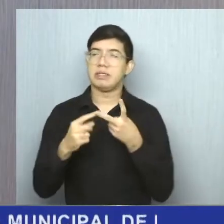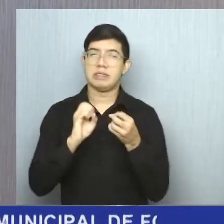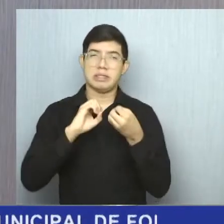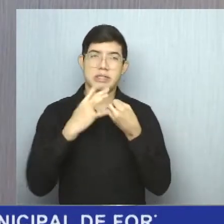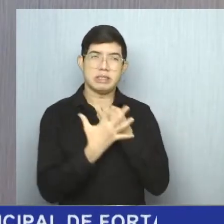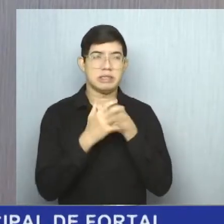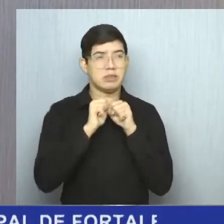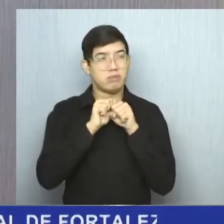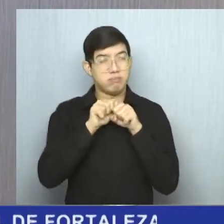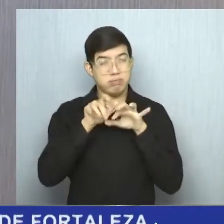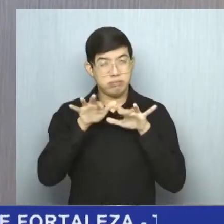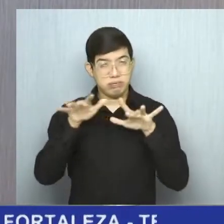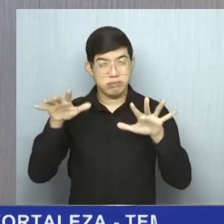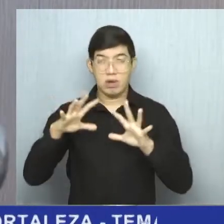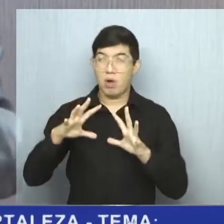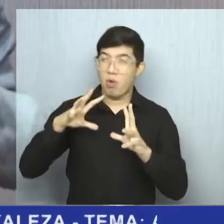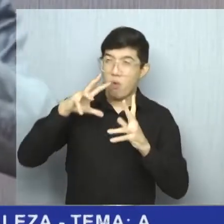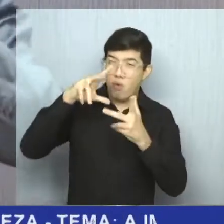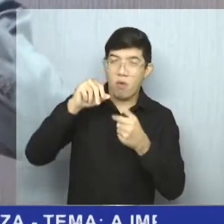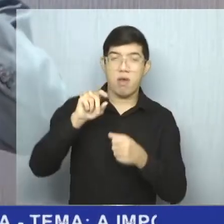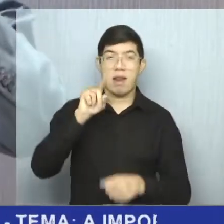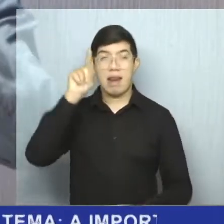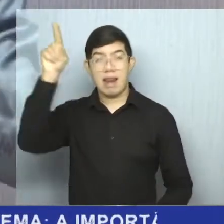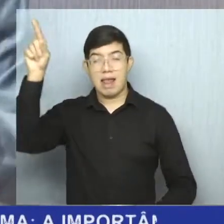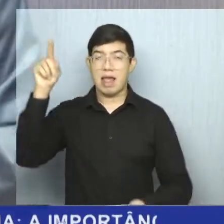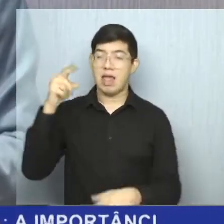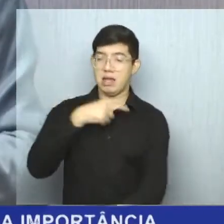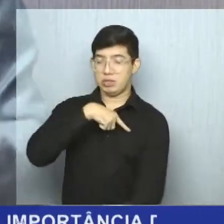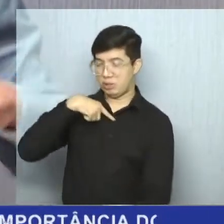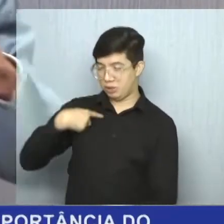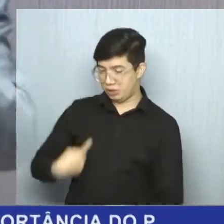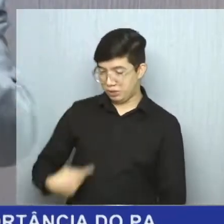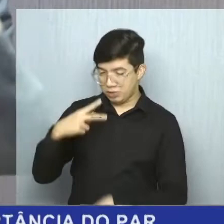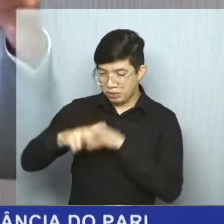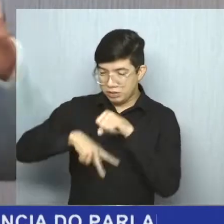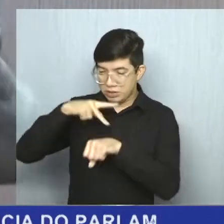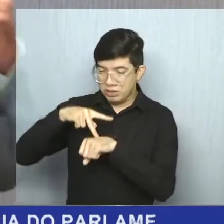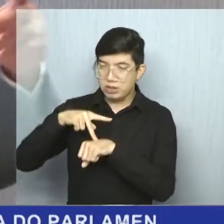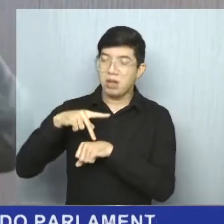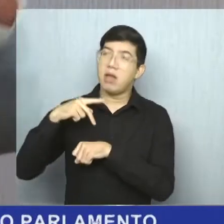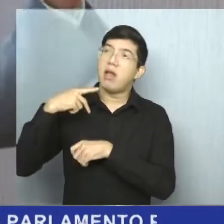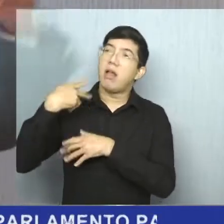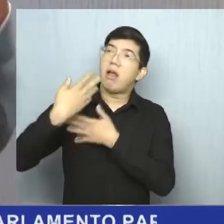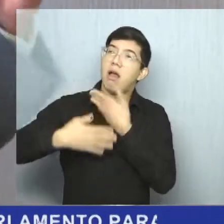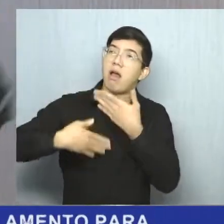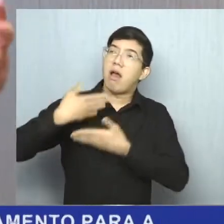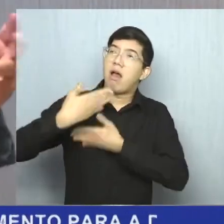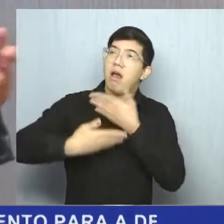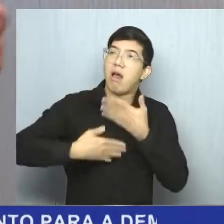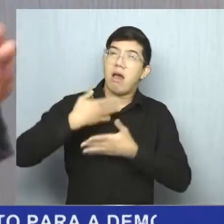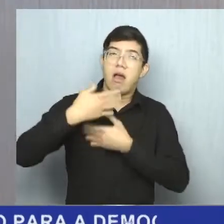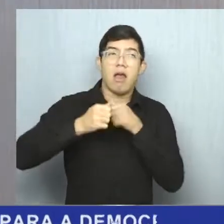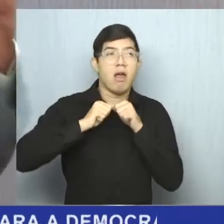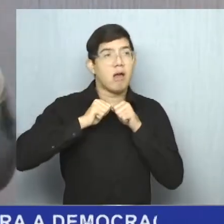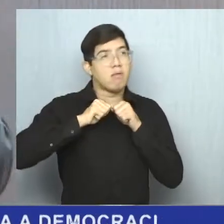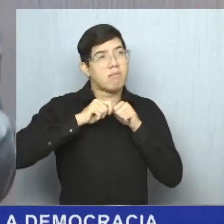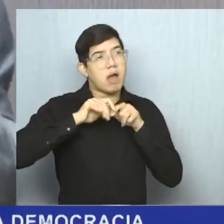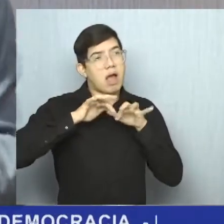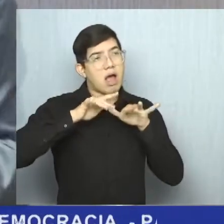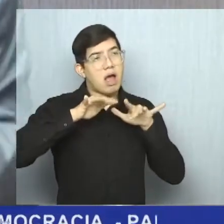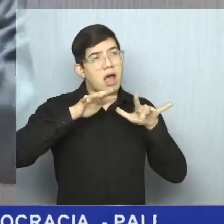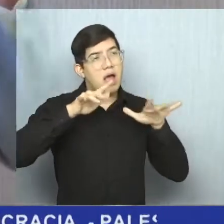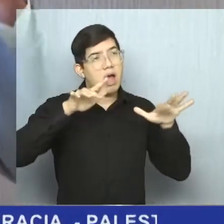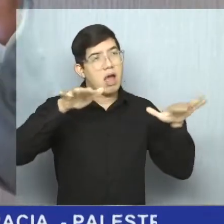acontece na China e daqui 15, 20 dias, pelas contaminações dos fluxos globais de riquezas